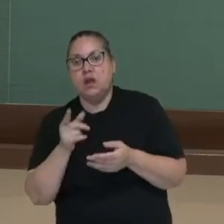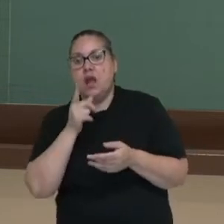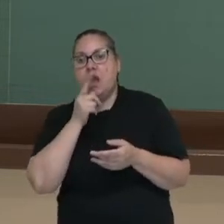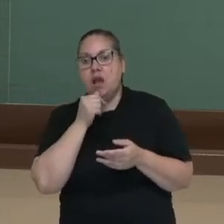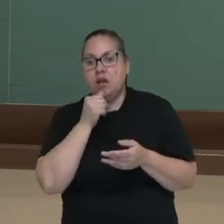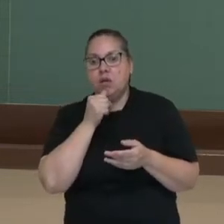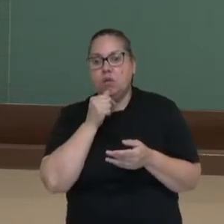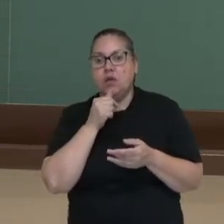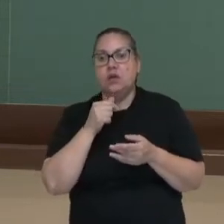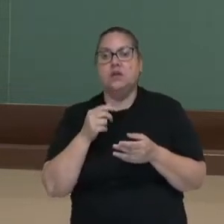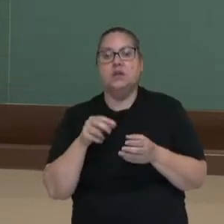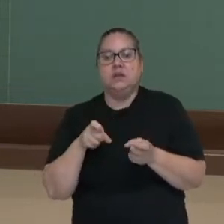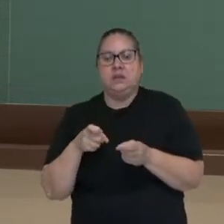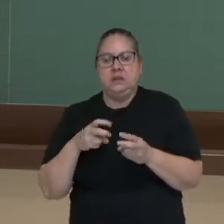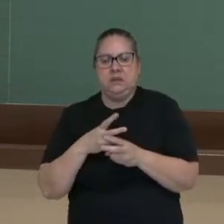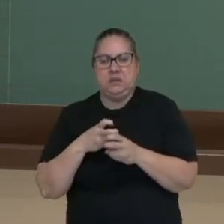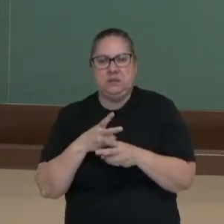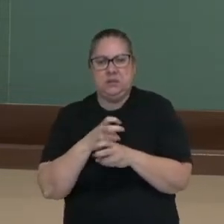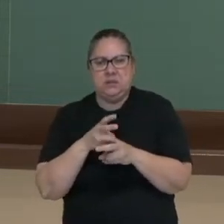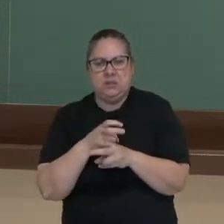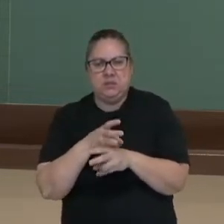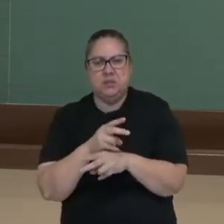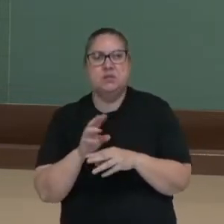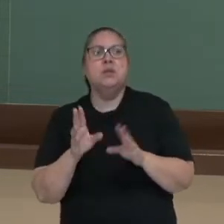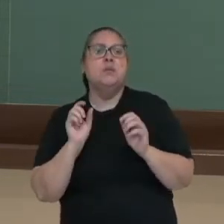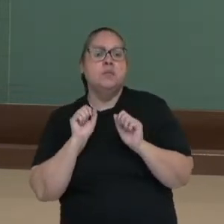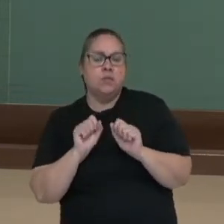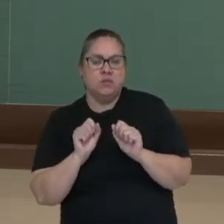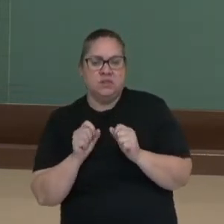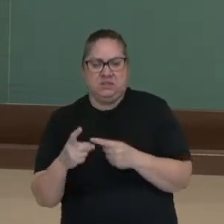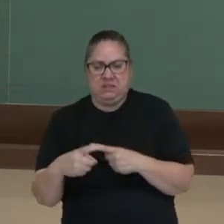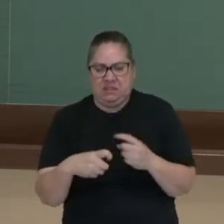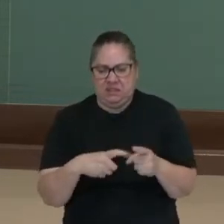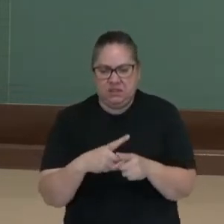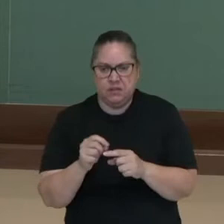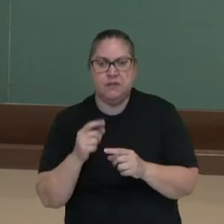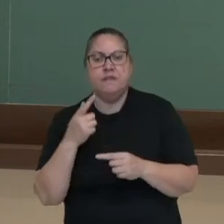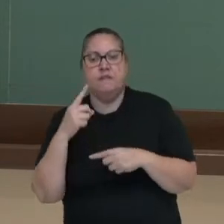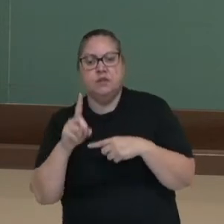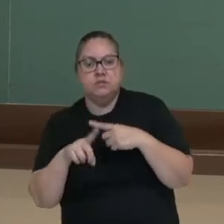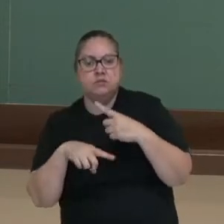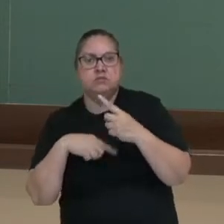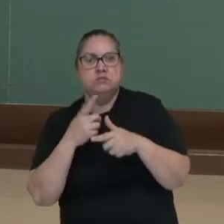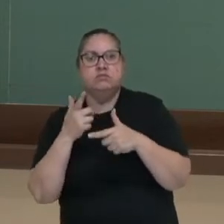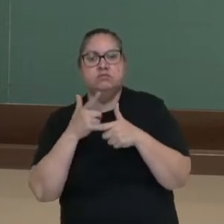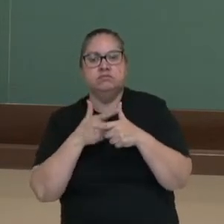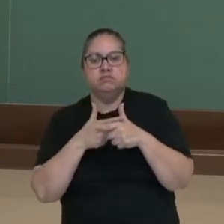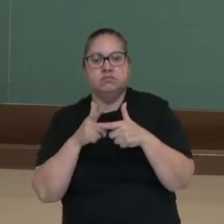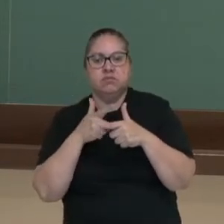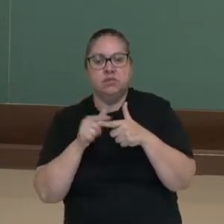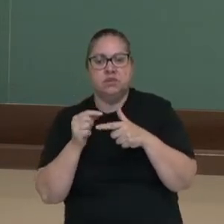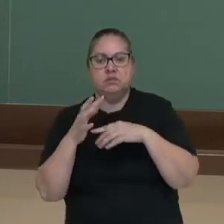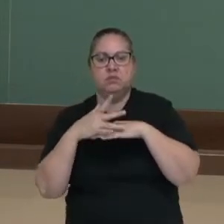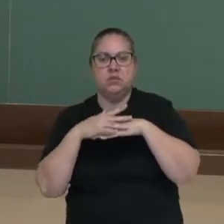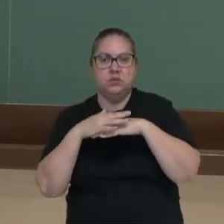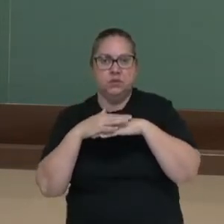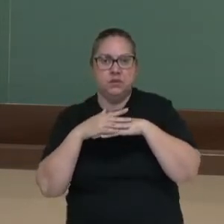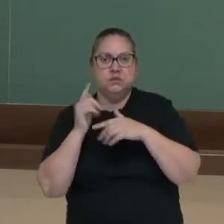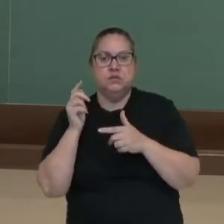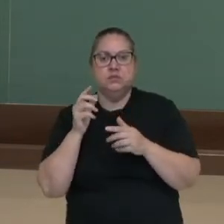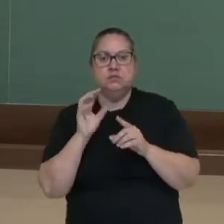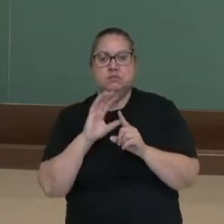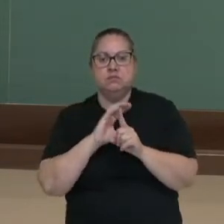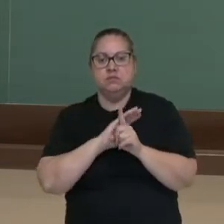ter, né, aqueles agentes patogênicos que podem causar, que vão desencadear doenças na população, certo?